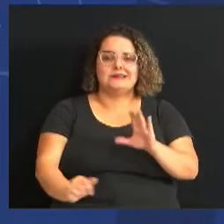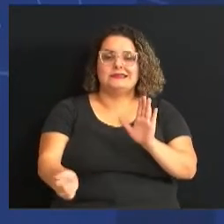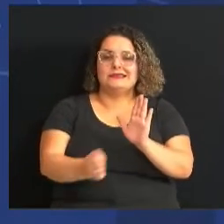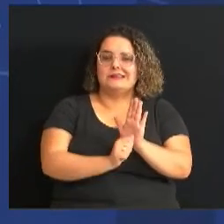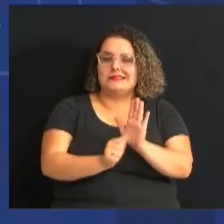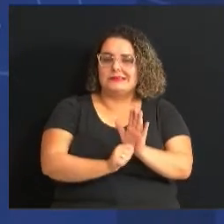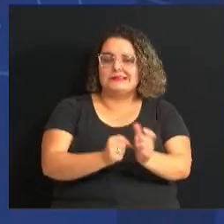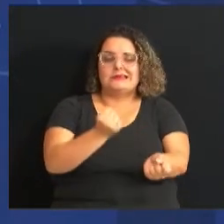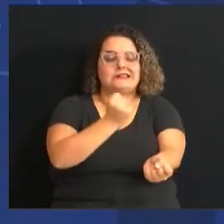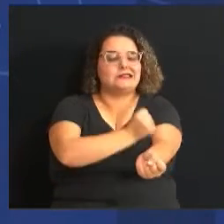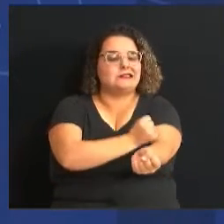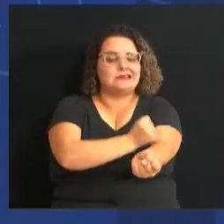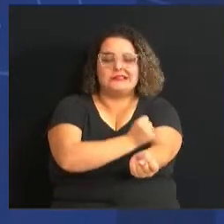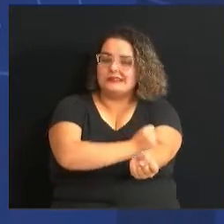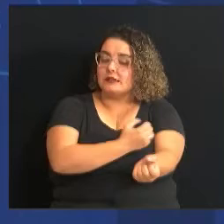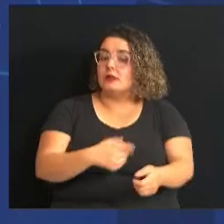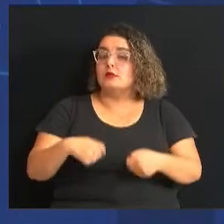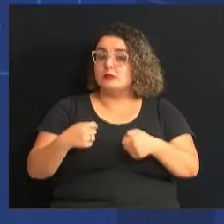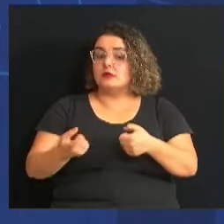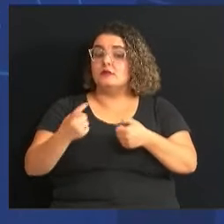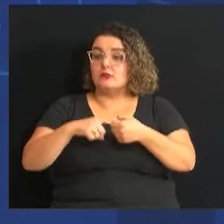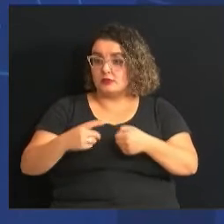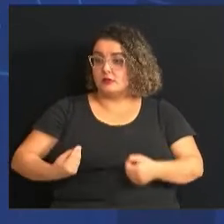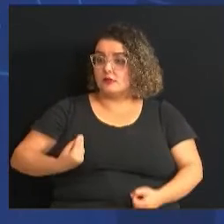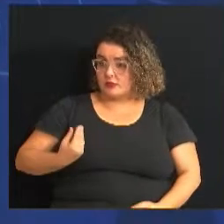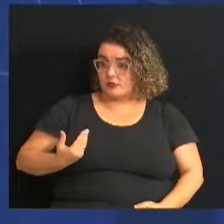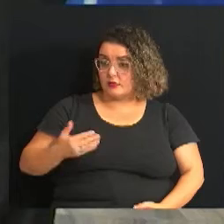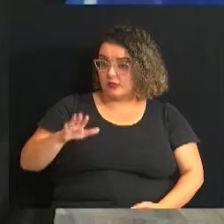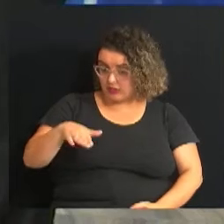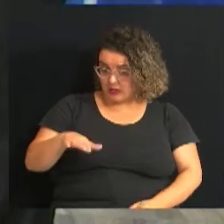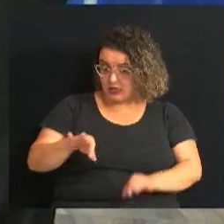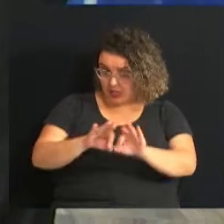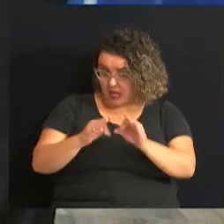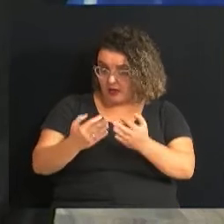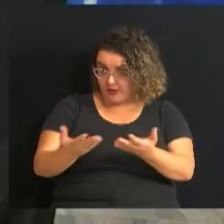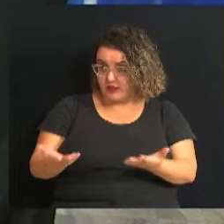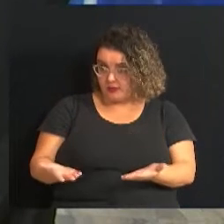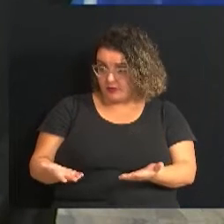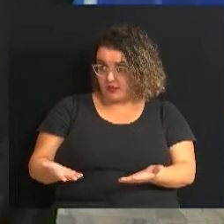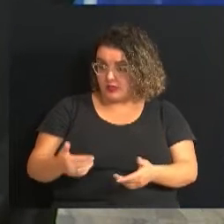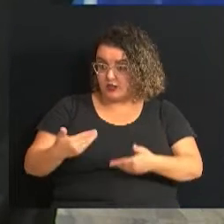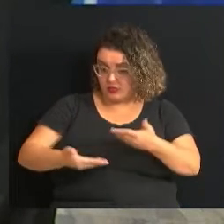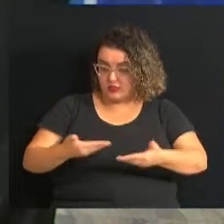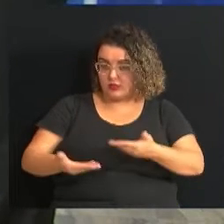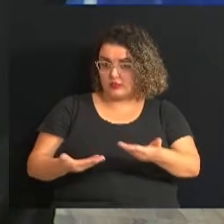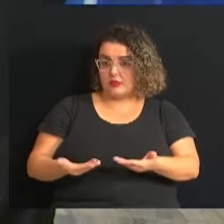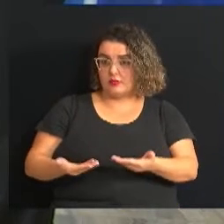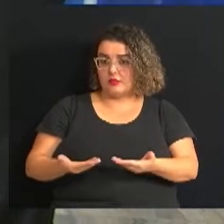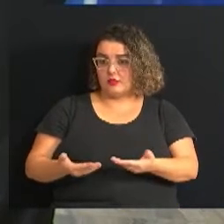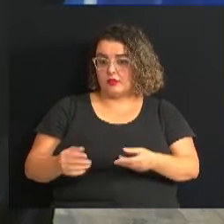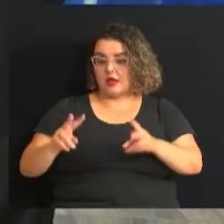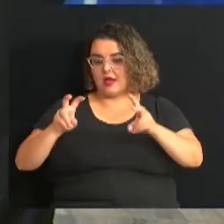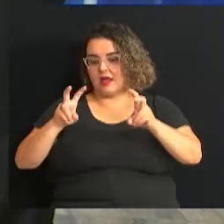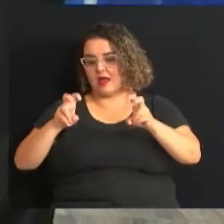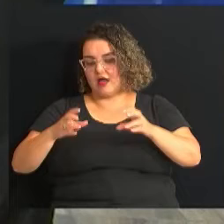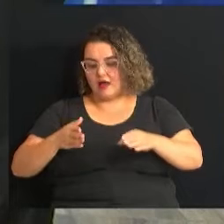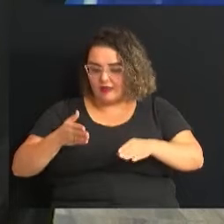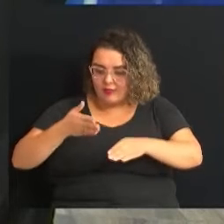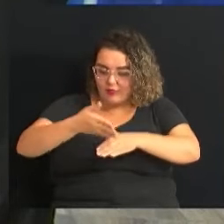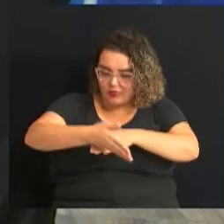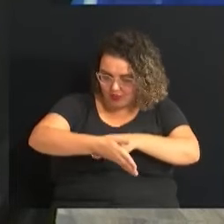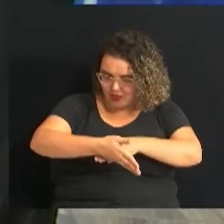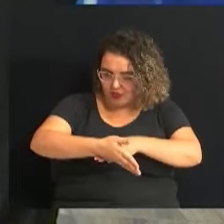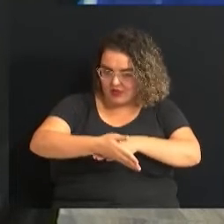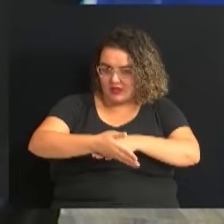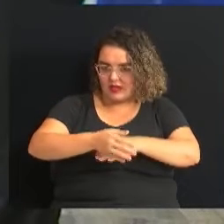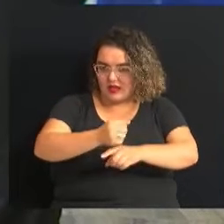precisa restabelecer a vida dele. E que além da família e de todo esse tratamento, a porta, digamos que de volta à sociedade é o emprego, né, vereador?